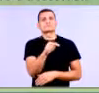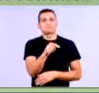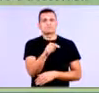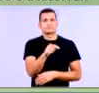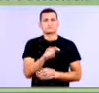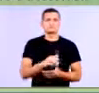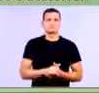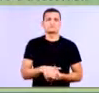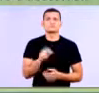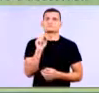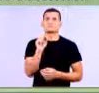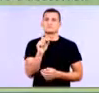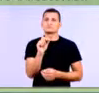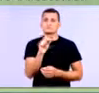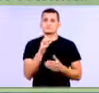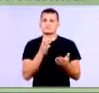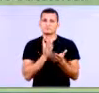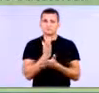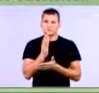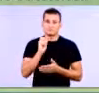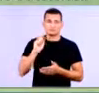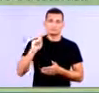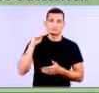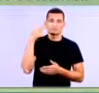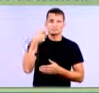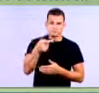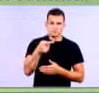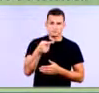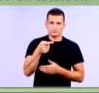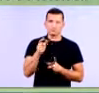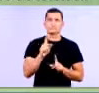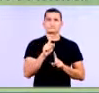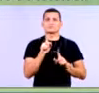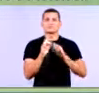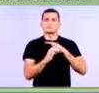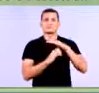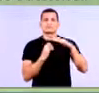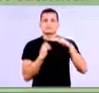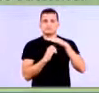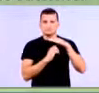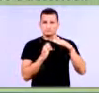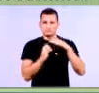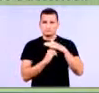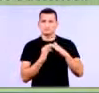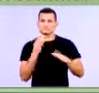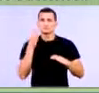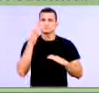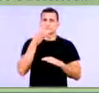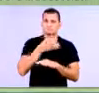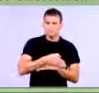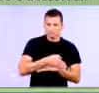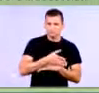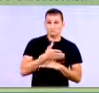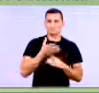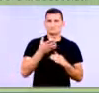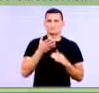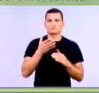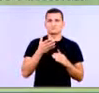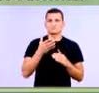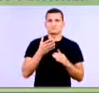que for aprovado posteriormente não é a empresa que chegou lá, né, e